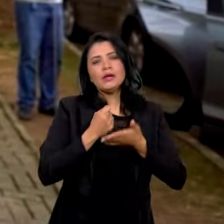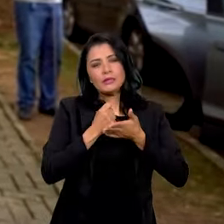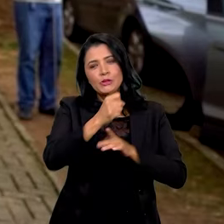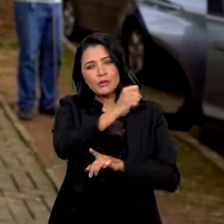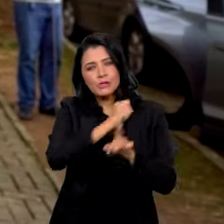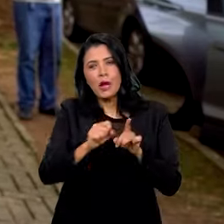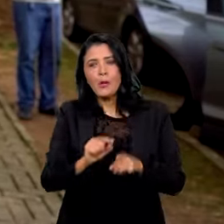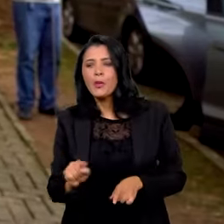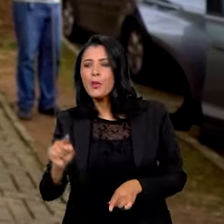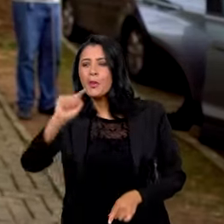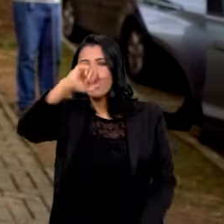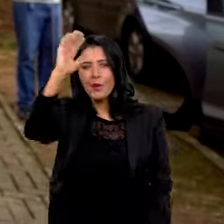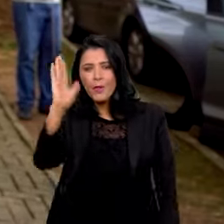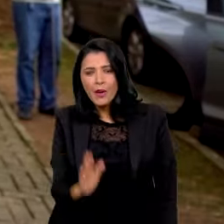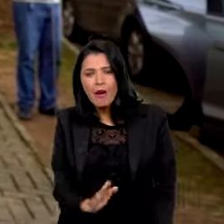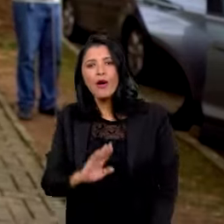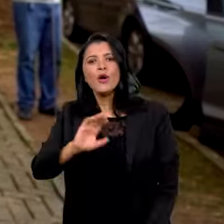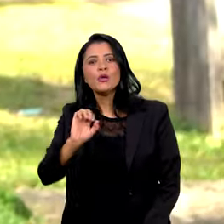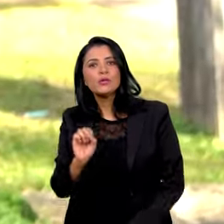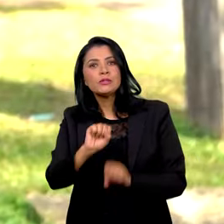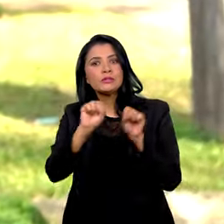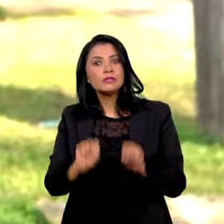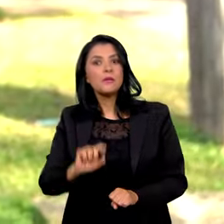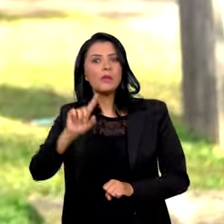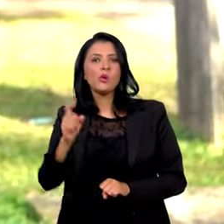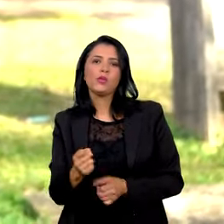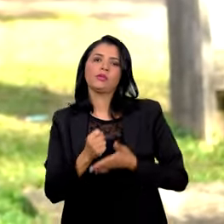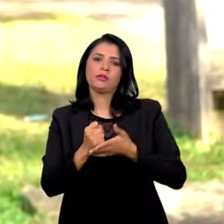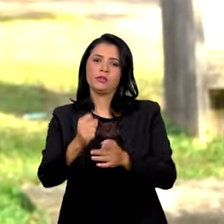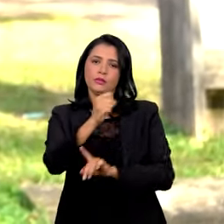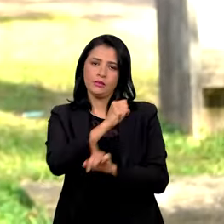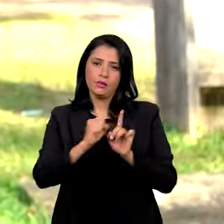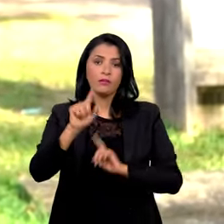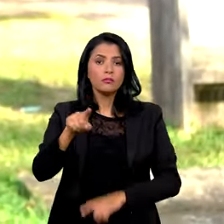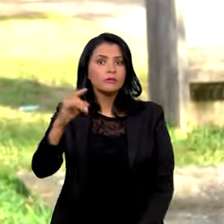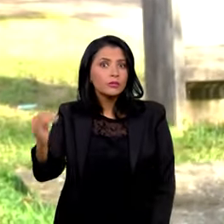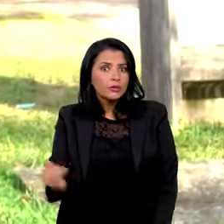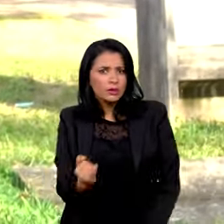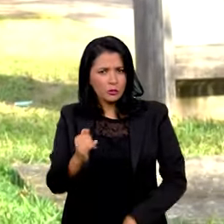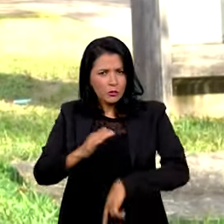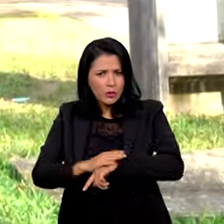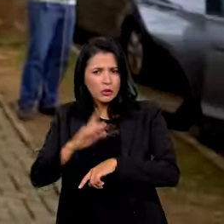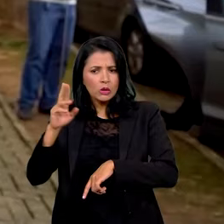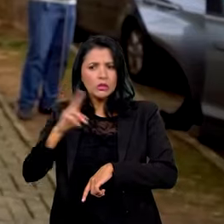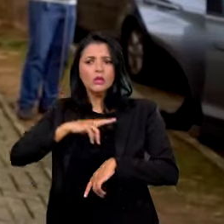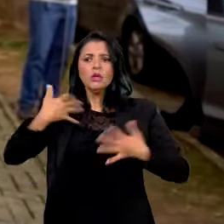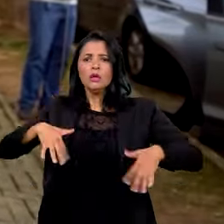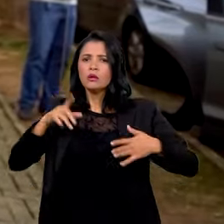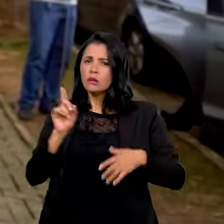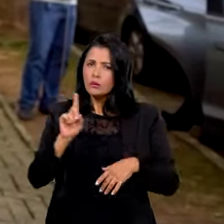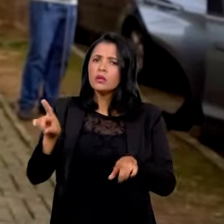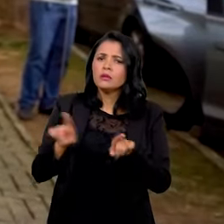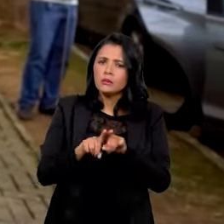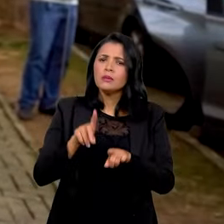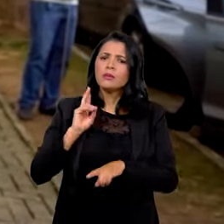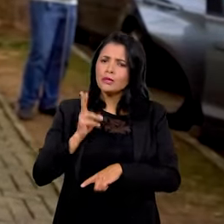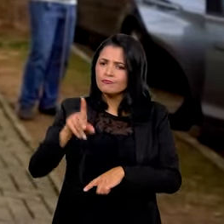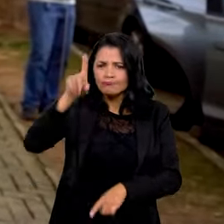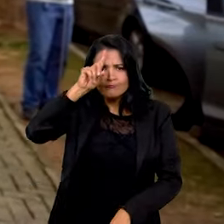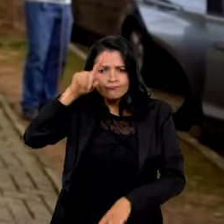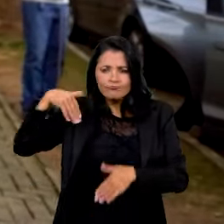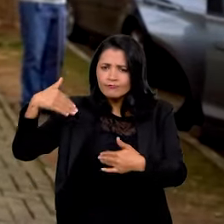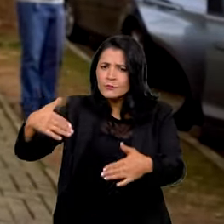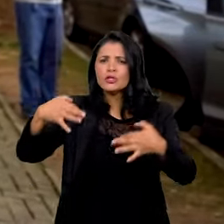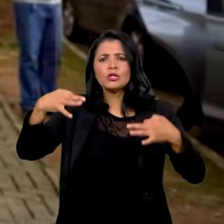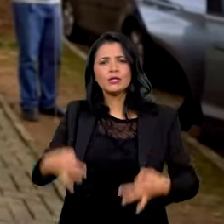de todo o país como sistema único de Assistência Social é importante não só em situações de tragédia mas é importante para manter cada dia mais